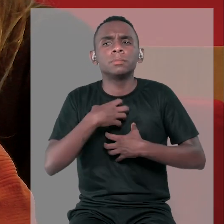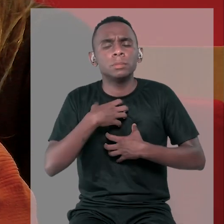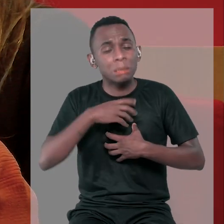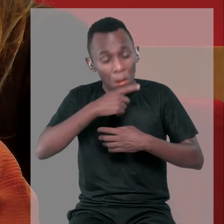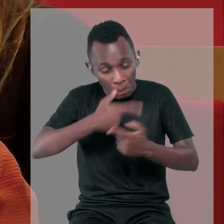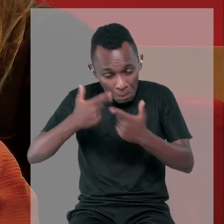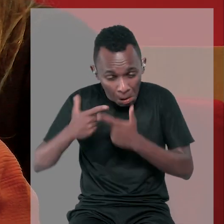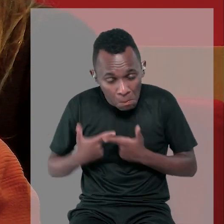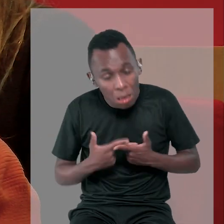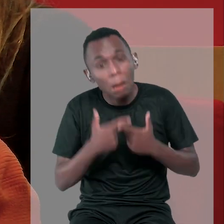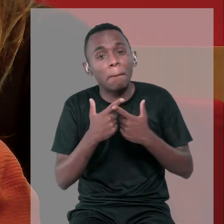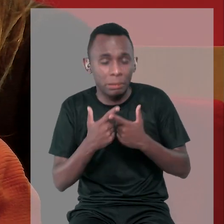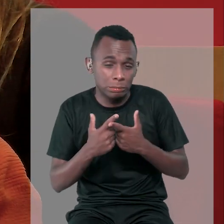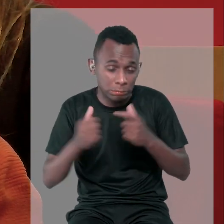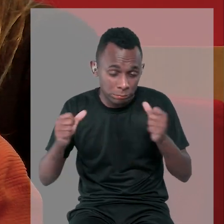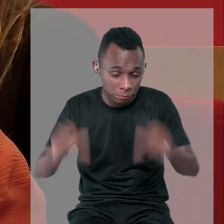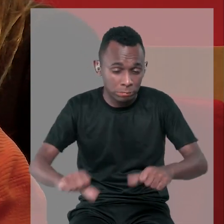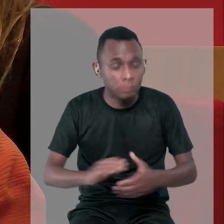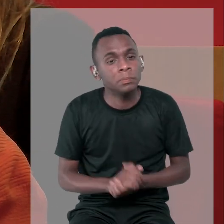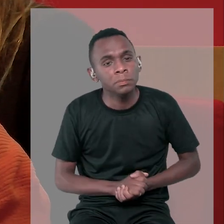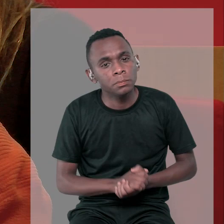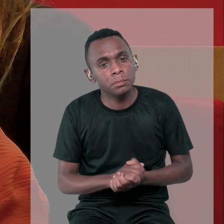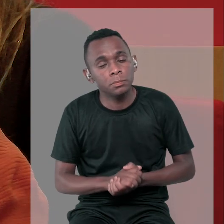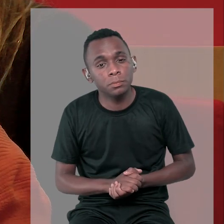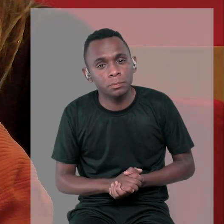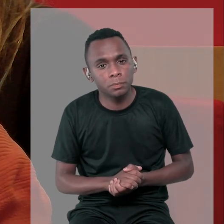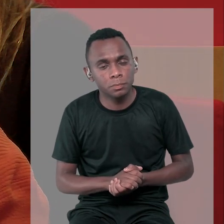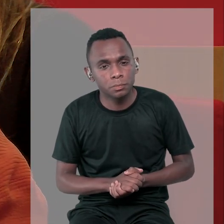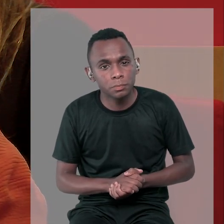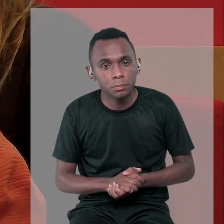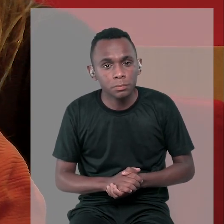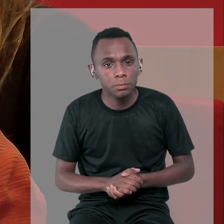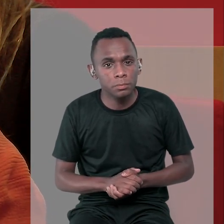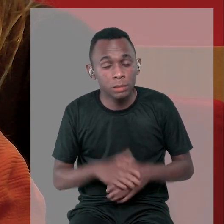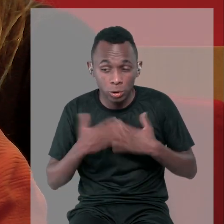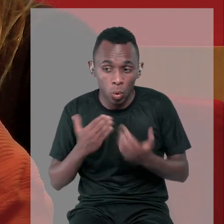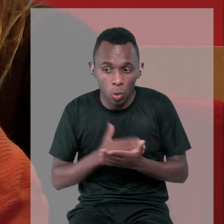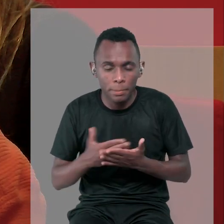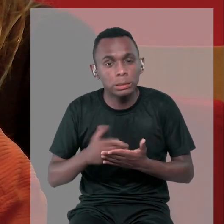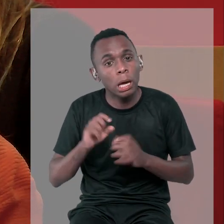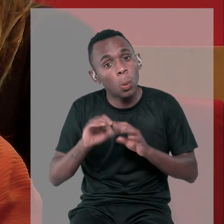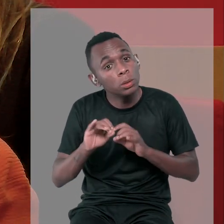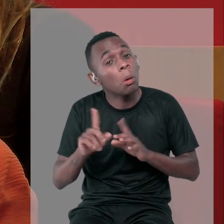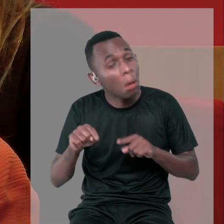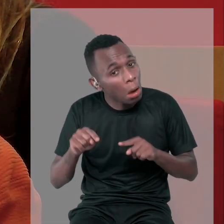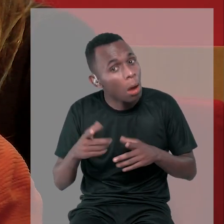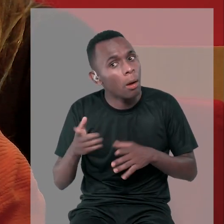terrível. Então, eu comecei a pensar, é uma educação pelo filme no sentido